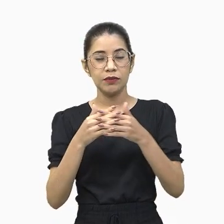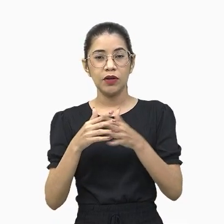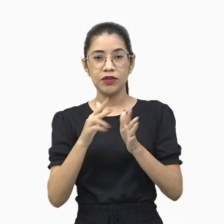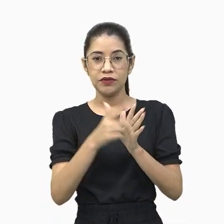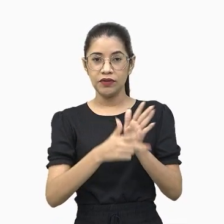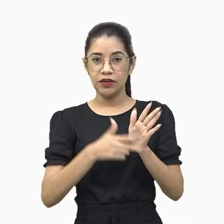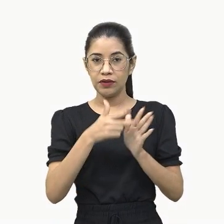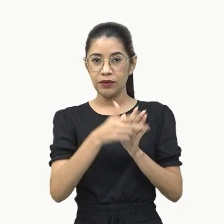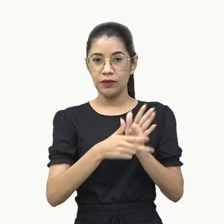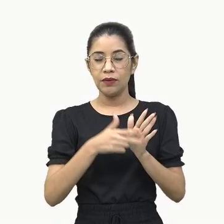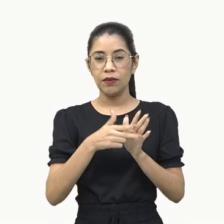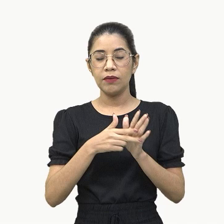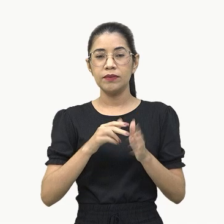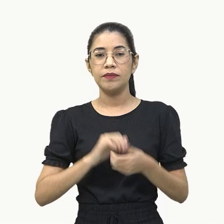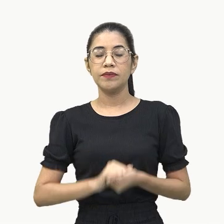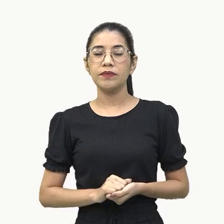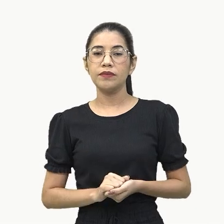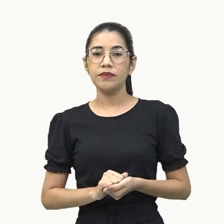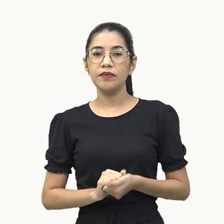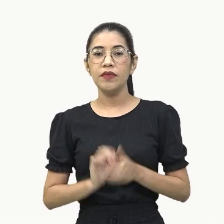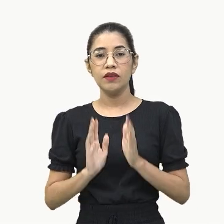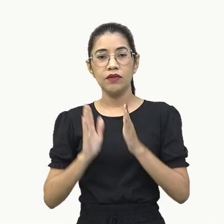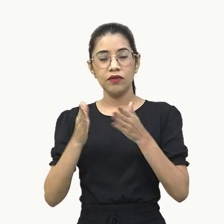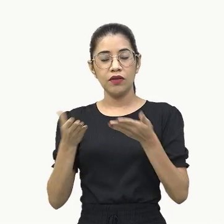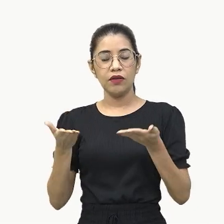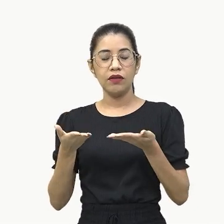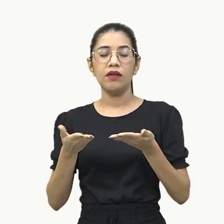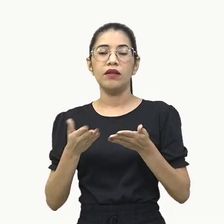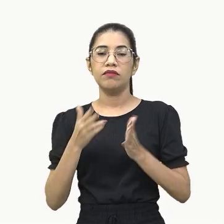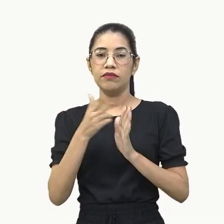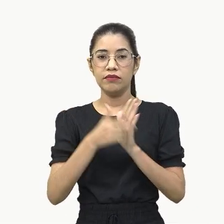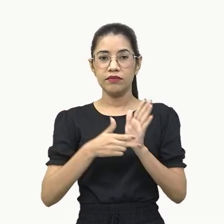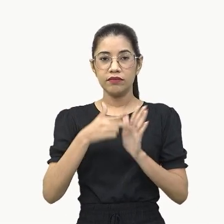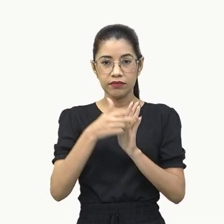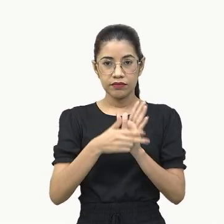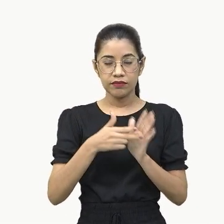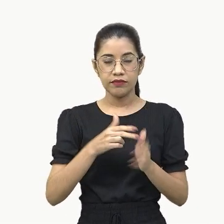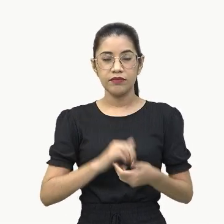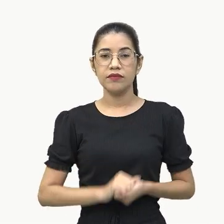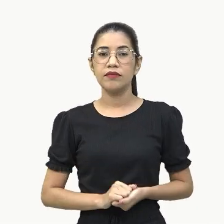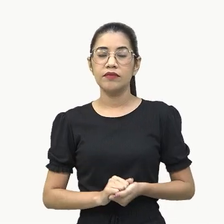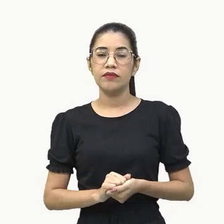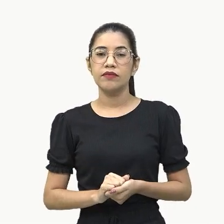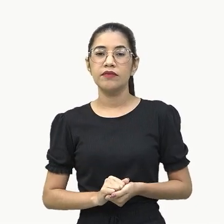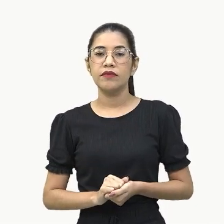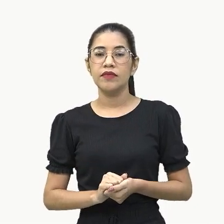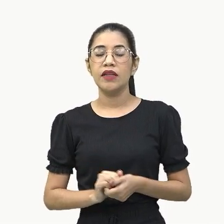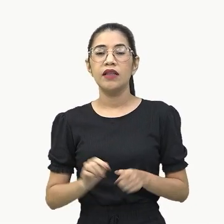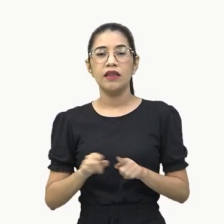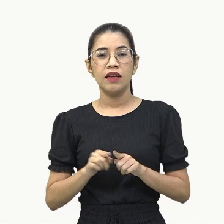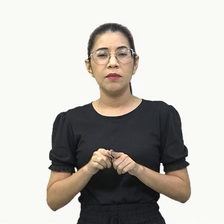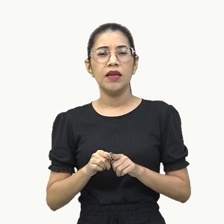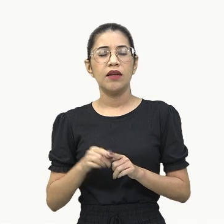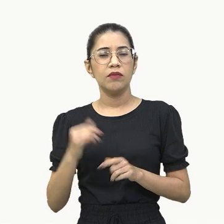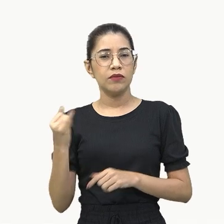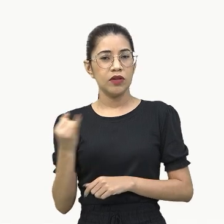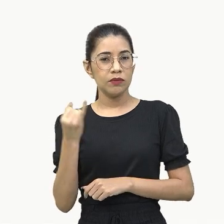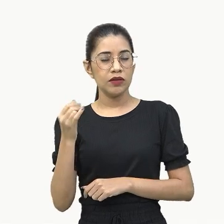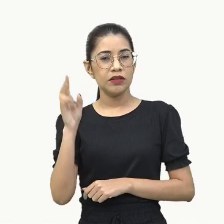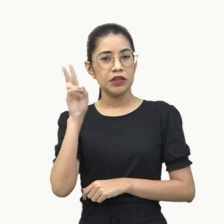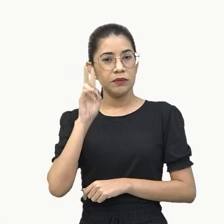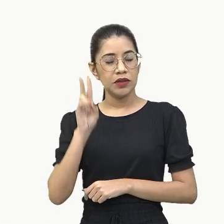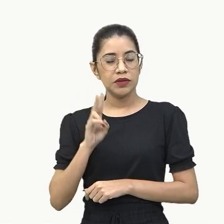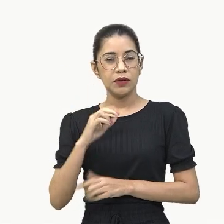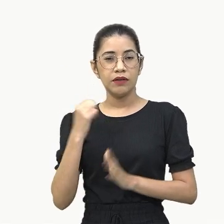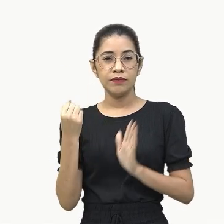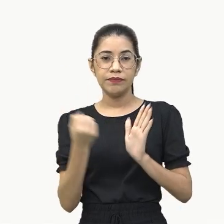a rodovias um pouco de lado e vamos para o transporte Ferroviário nós temos aí um ponto histórico né um Marco histórico que